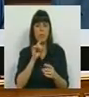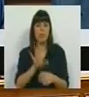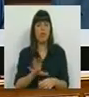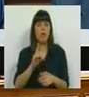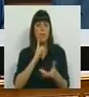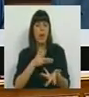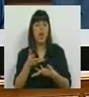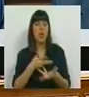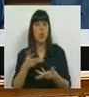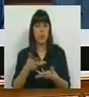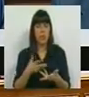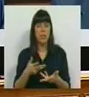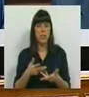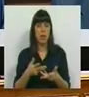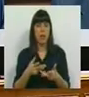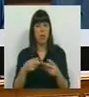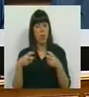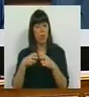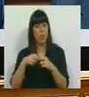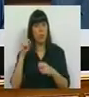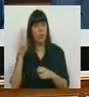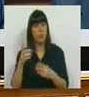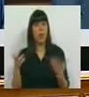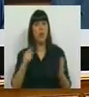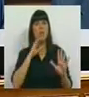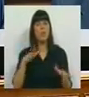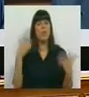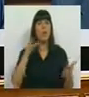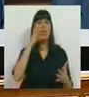manobra na negociação com Bruxelas, para que se